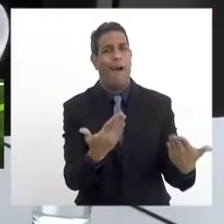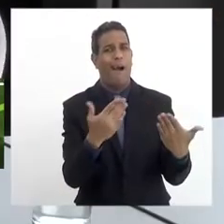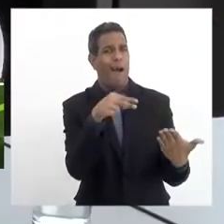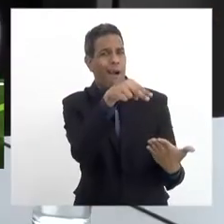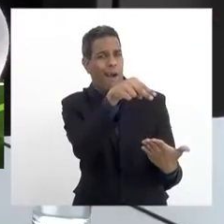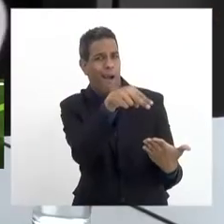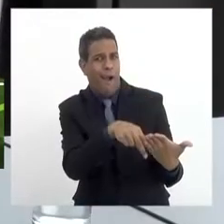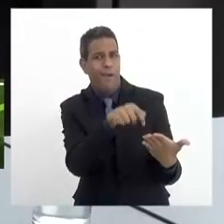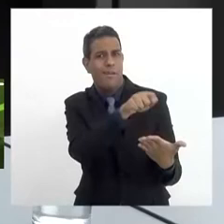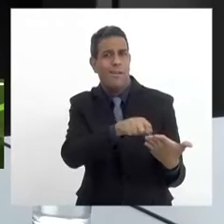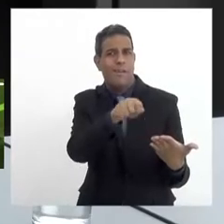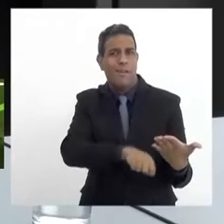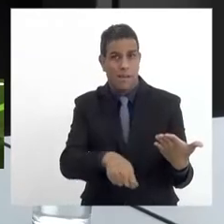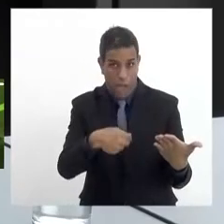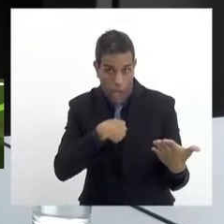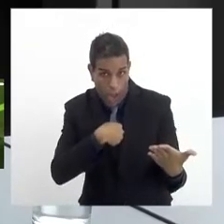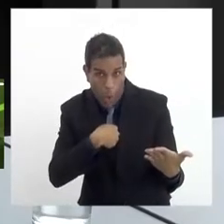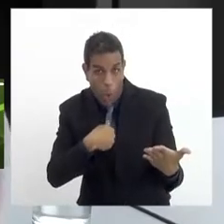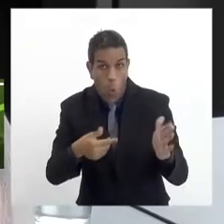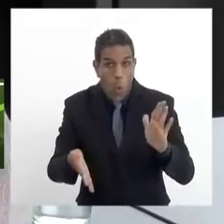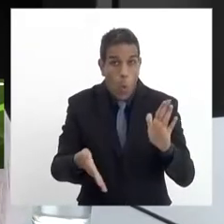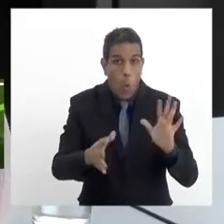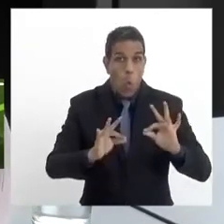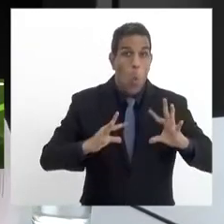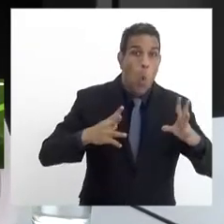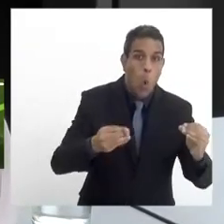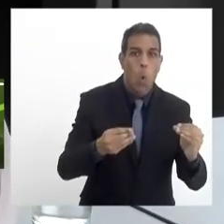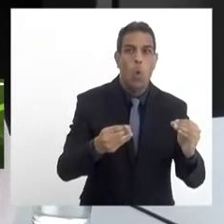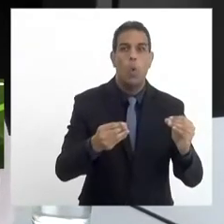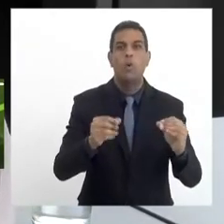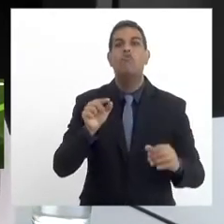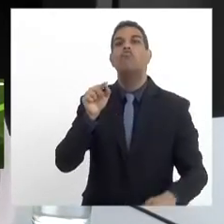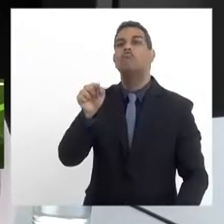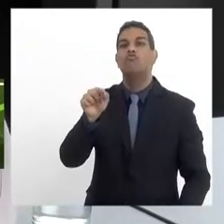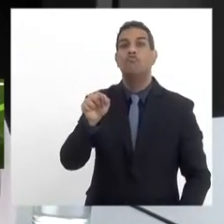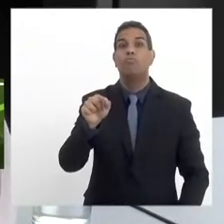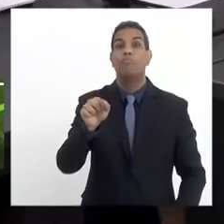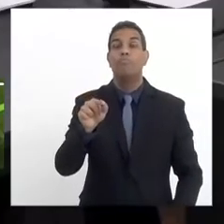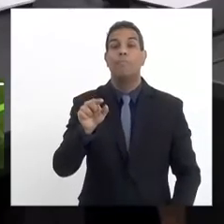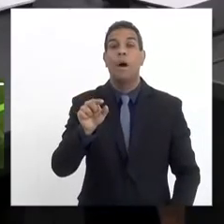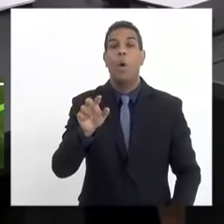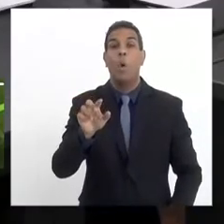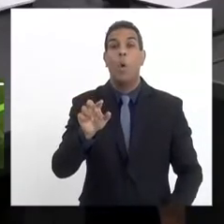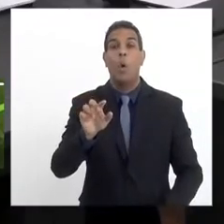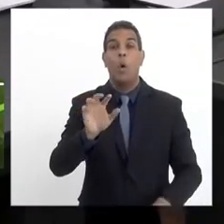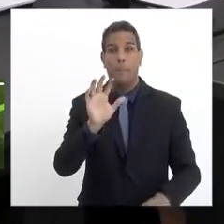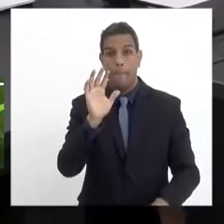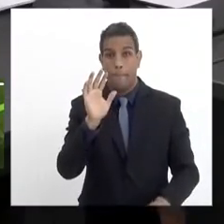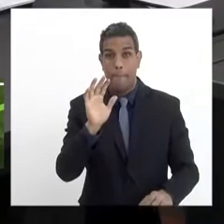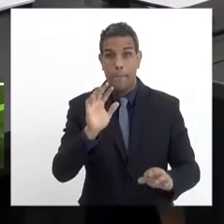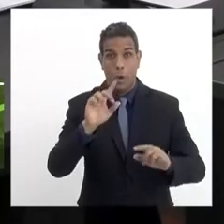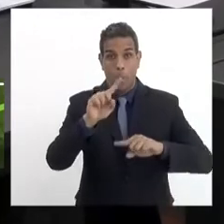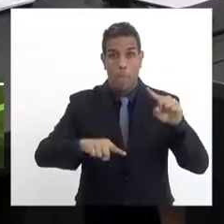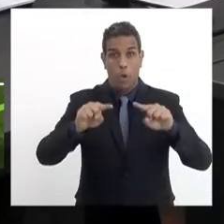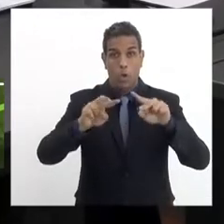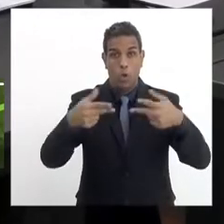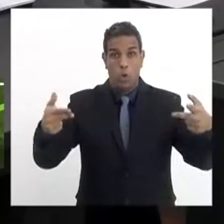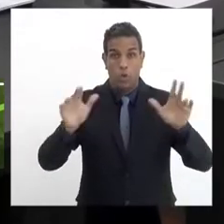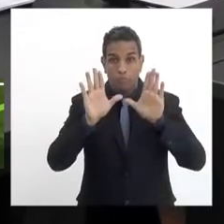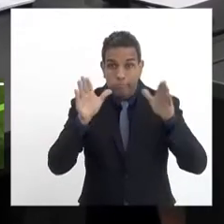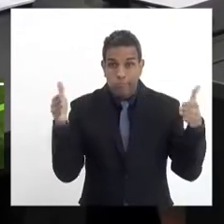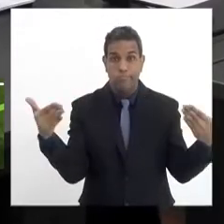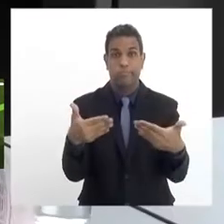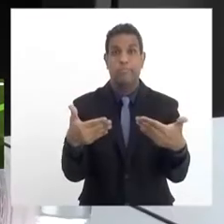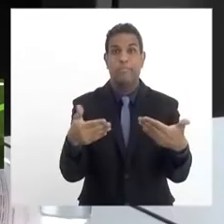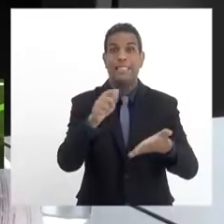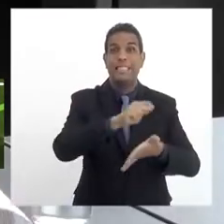nesse momento, não estou com o projeto inteiro aqui. Deputado Luiz Paulo, o projeto fala sobre a embalagem, mas ainda assim... Mas se é para a embalagem, a